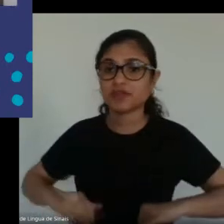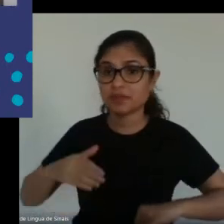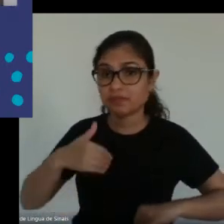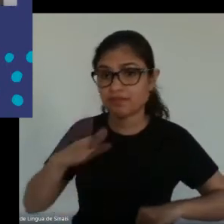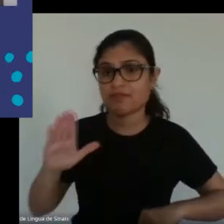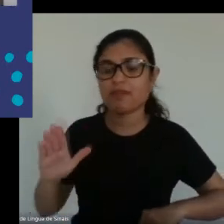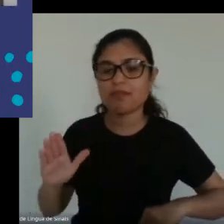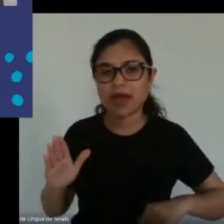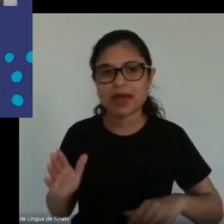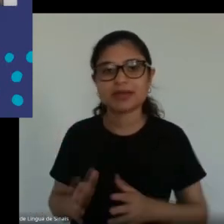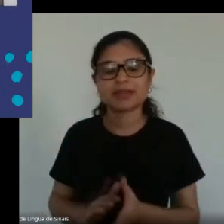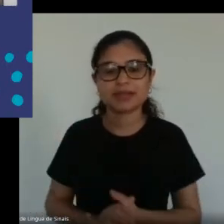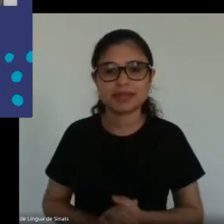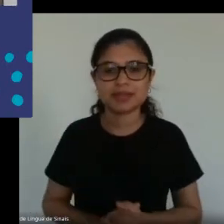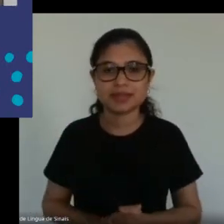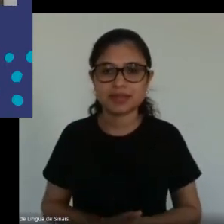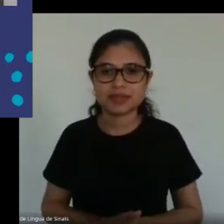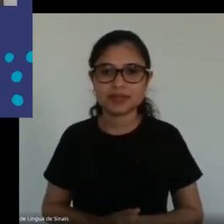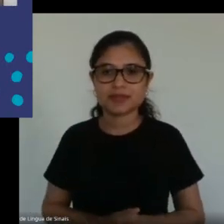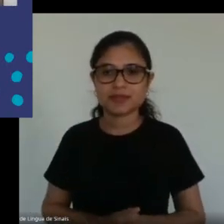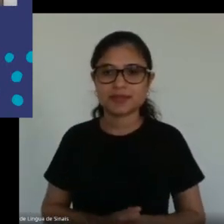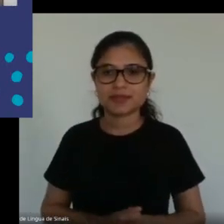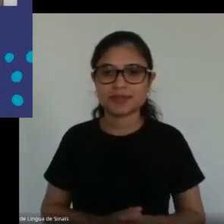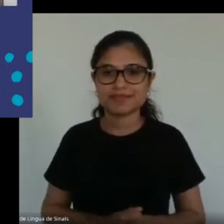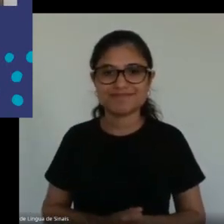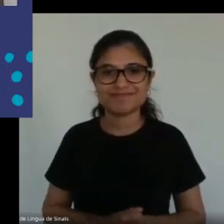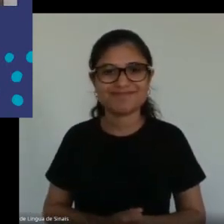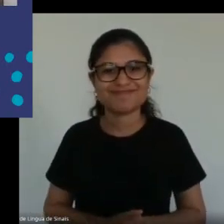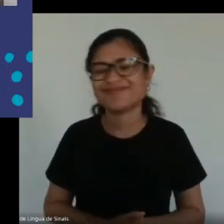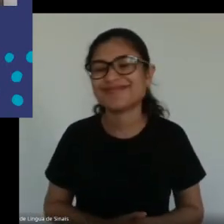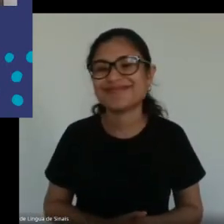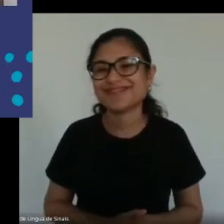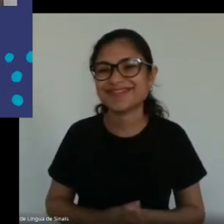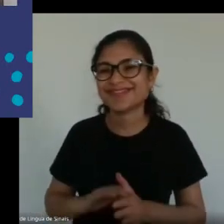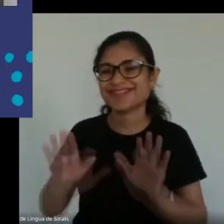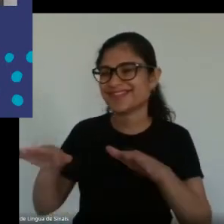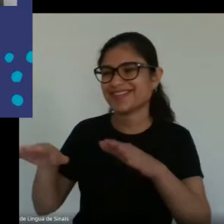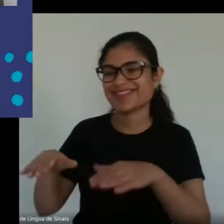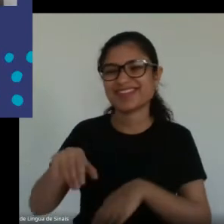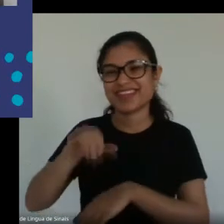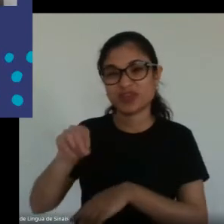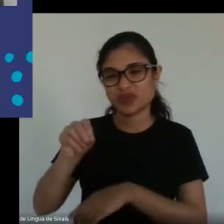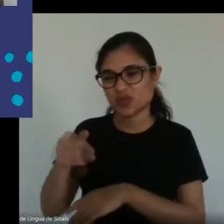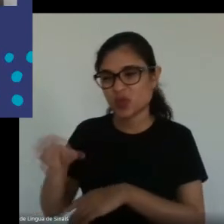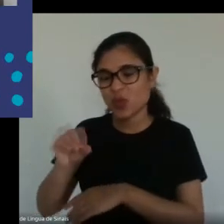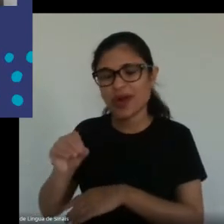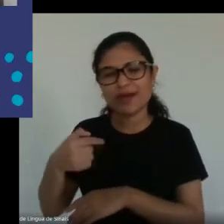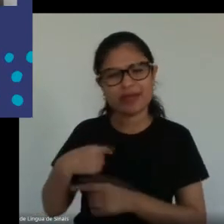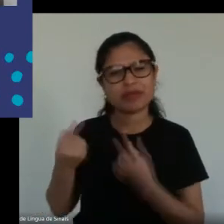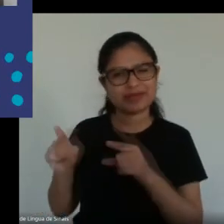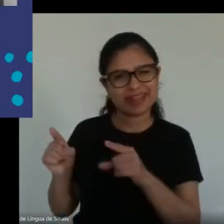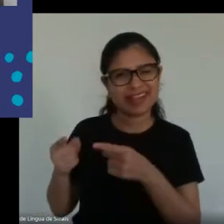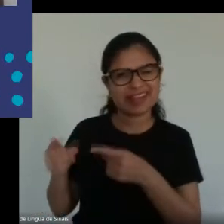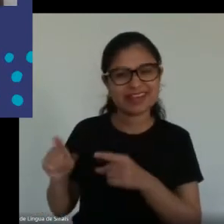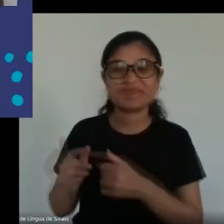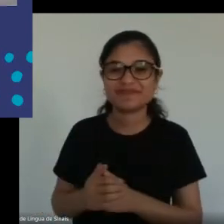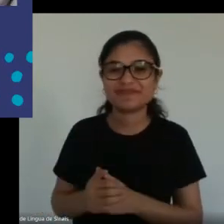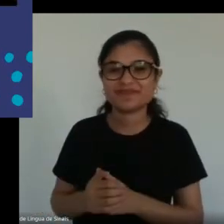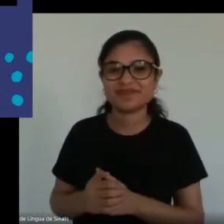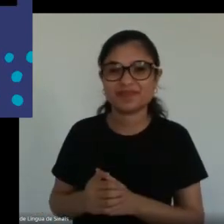realizadas? Tá. Ô, João, eu fiz isso para provocar, viu, João?